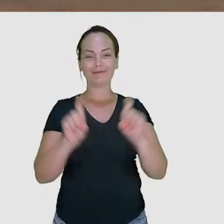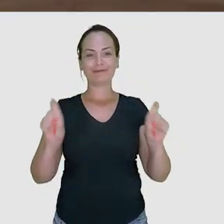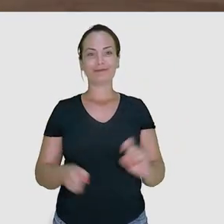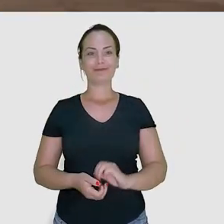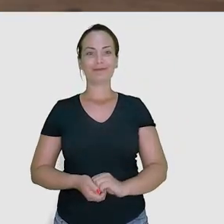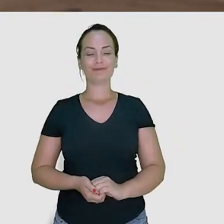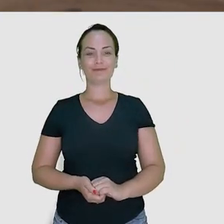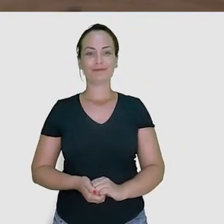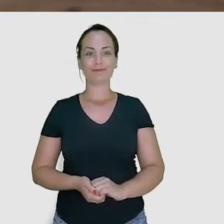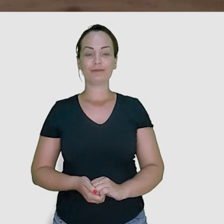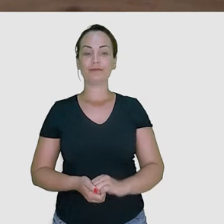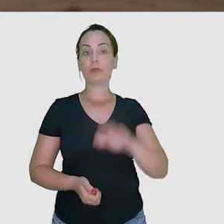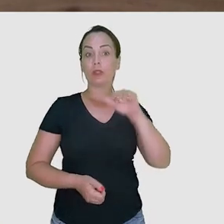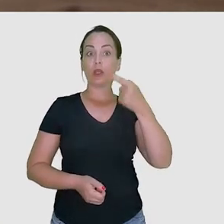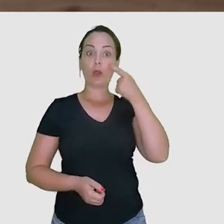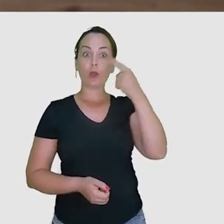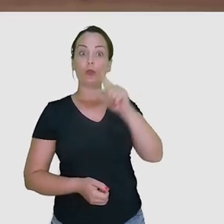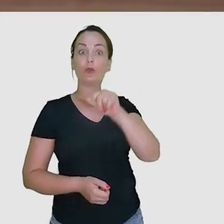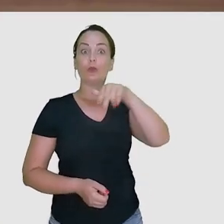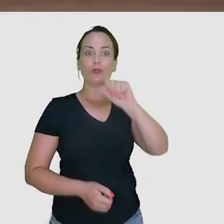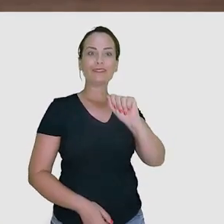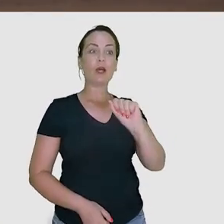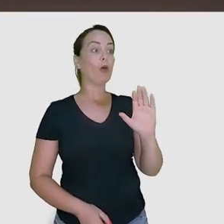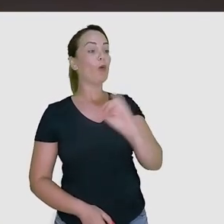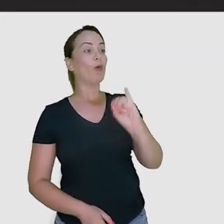e personagens que você imaginou ali, na tela do seu computador.